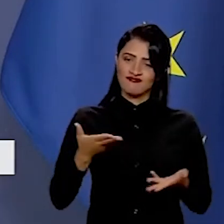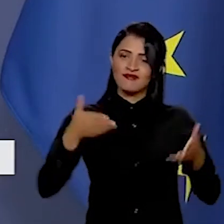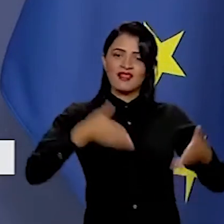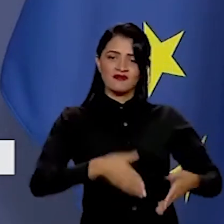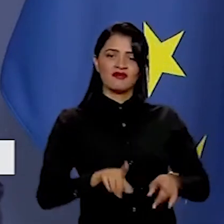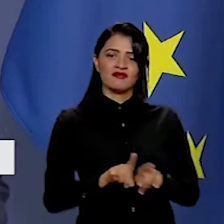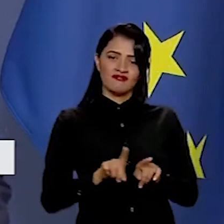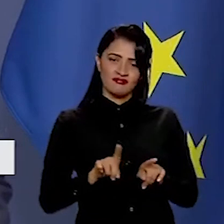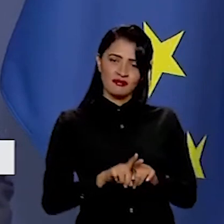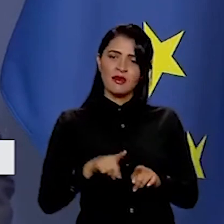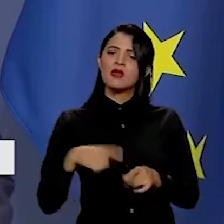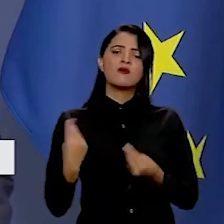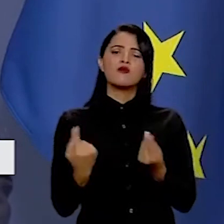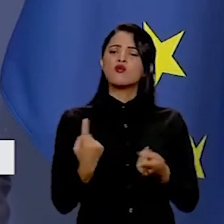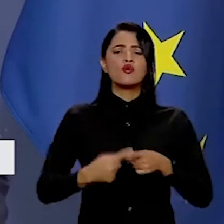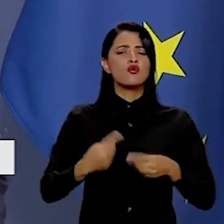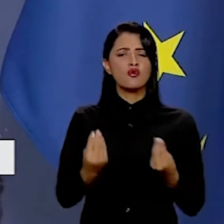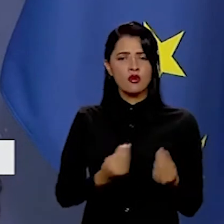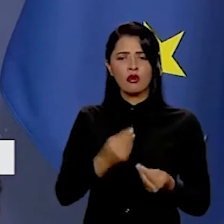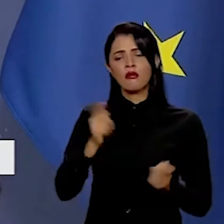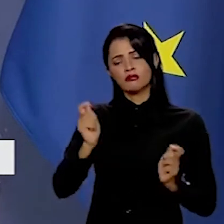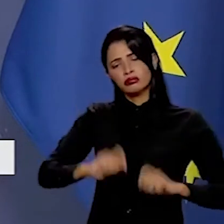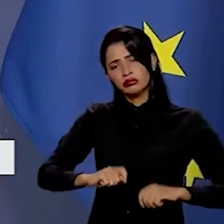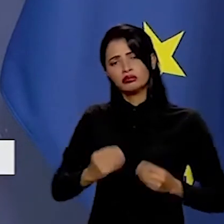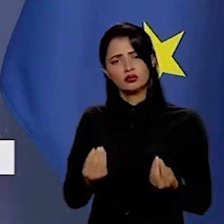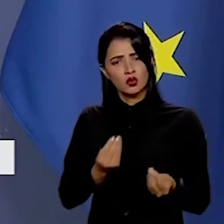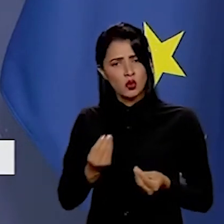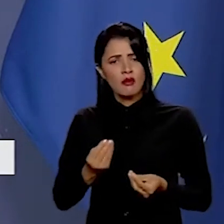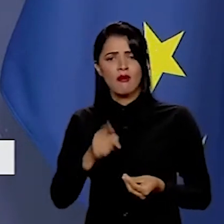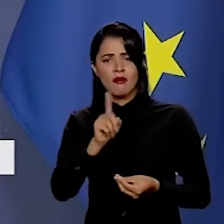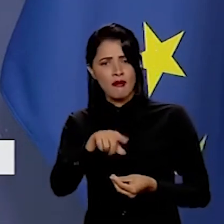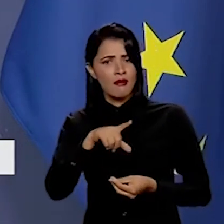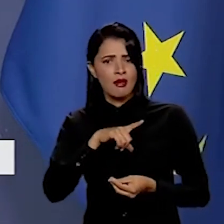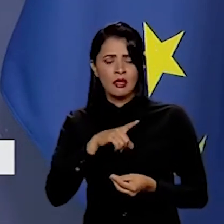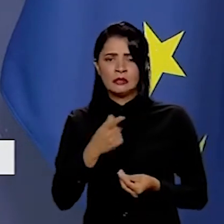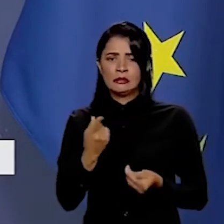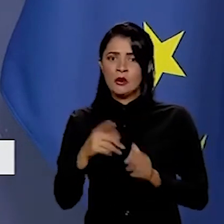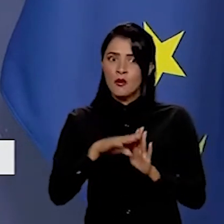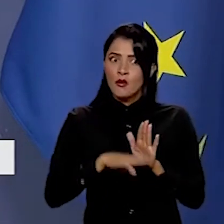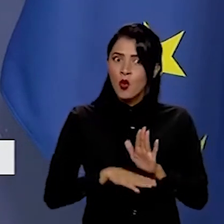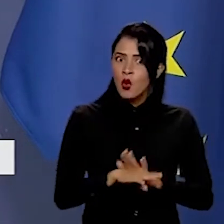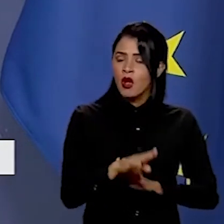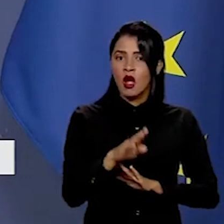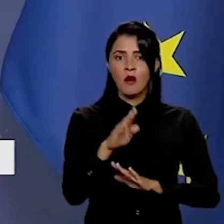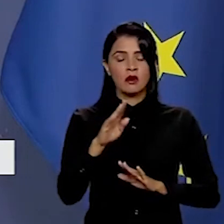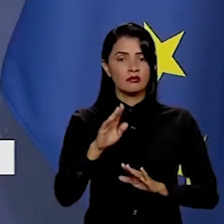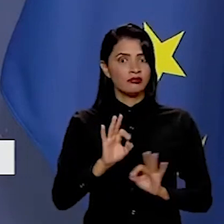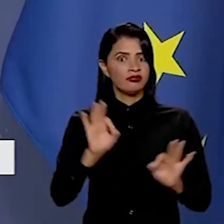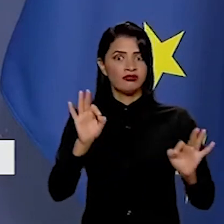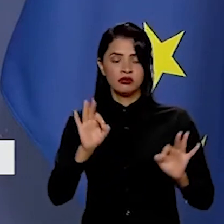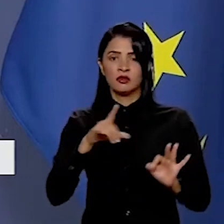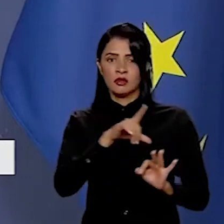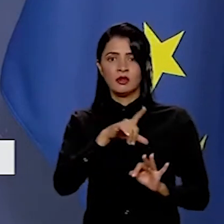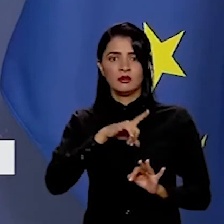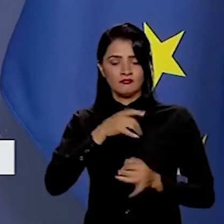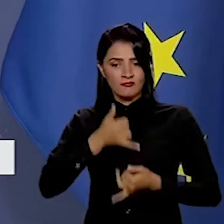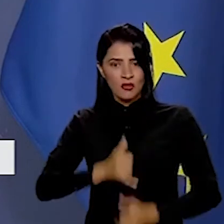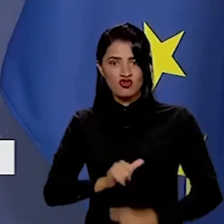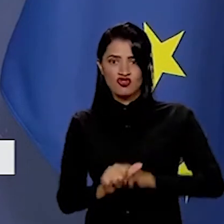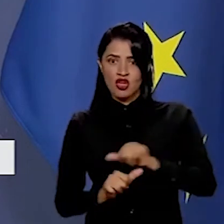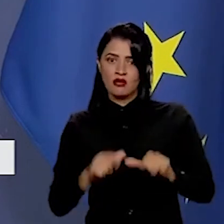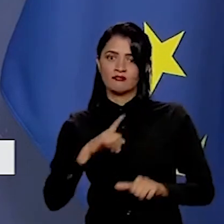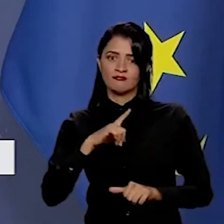a participar porque será Possivelmente o mais profundo do programa energética